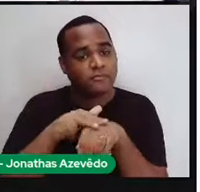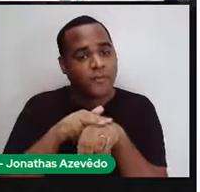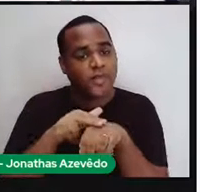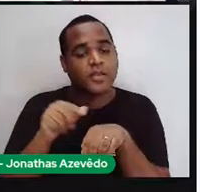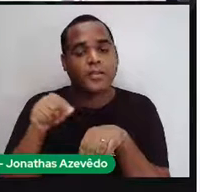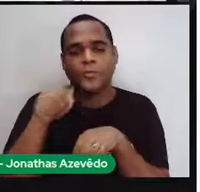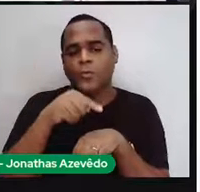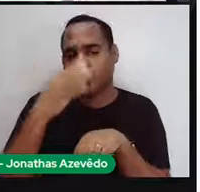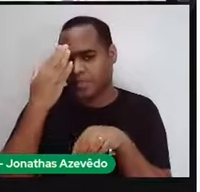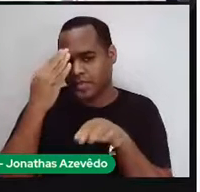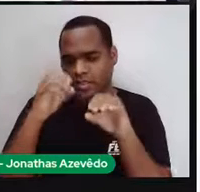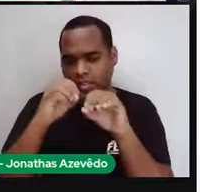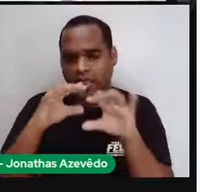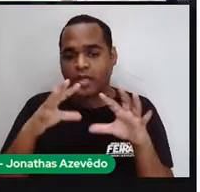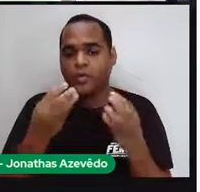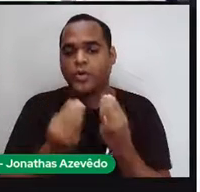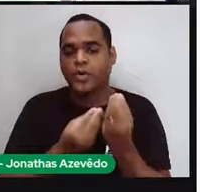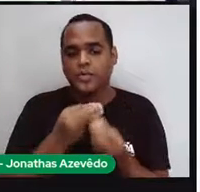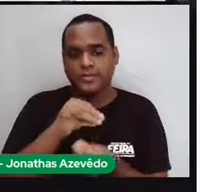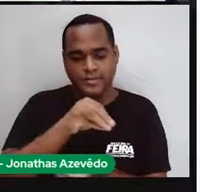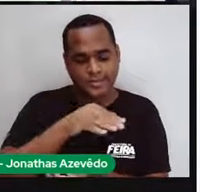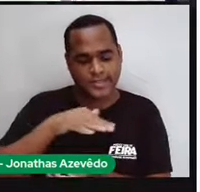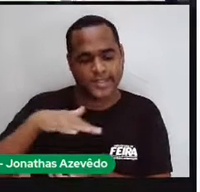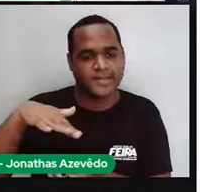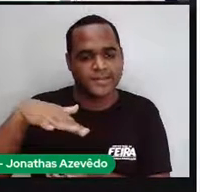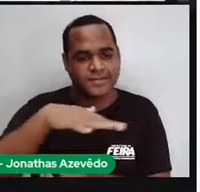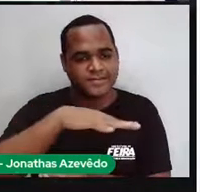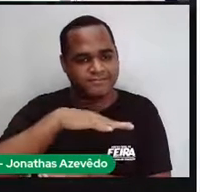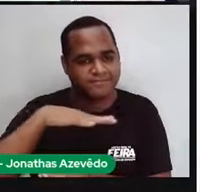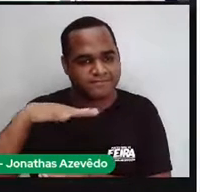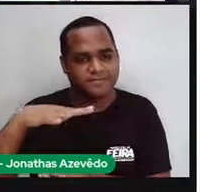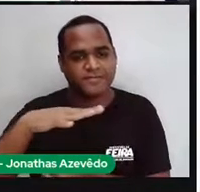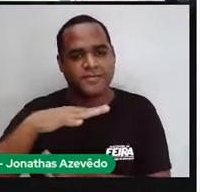entender o que é a área olha só